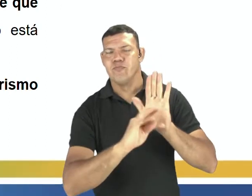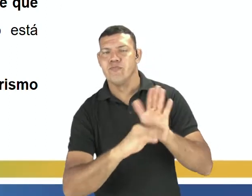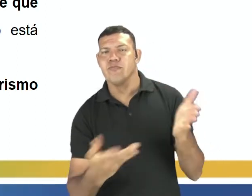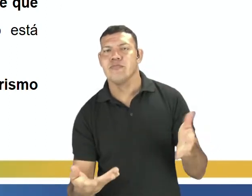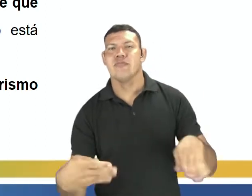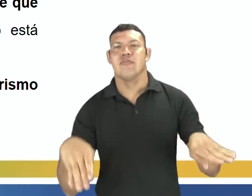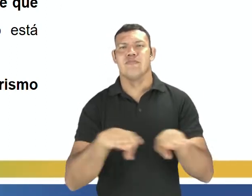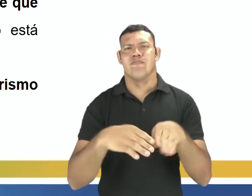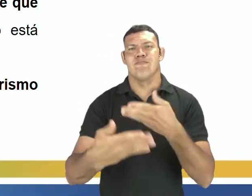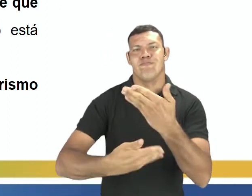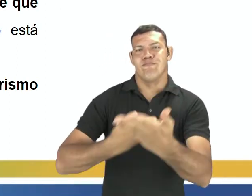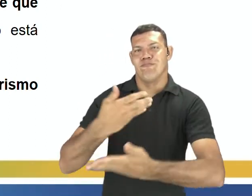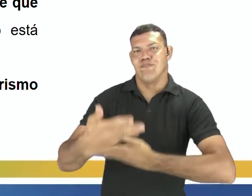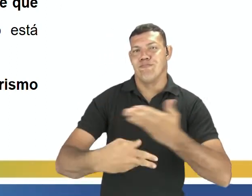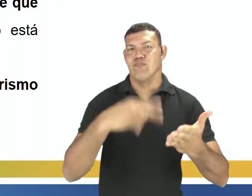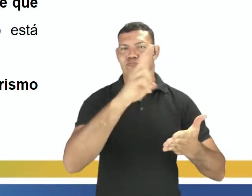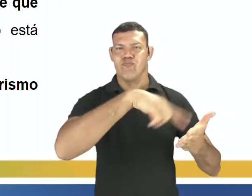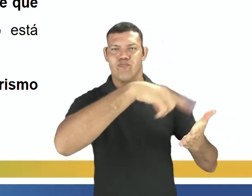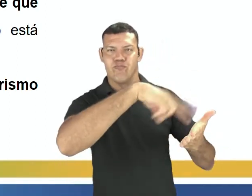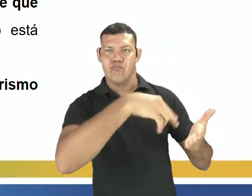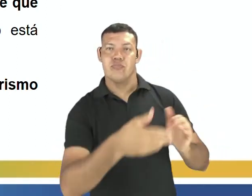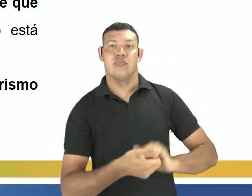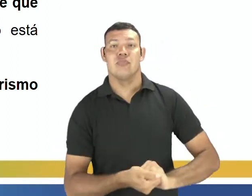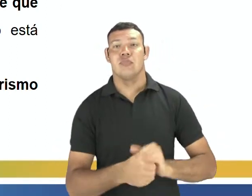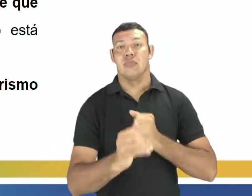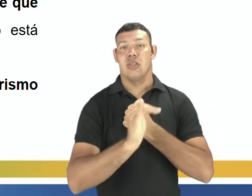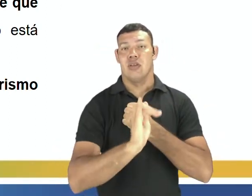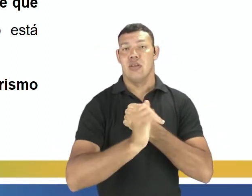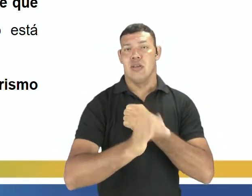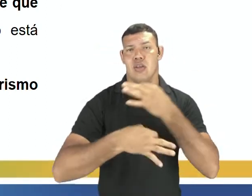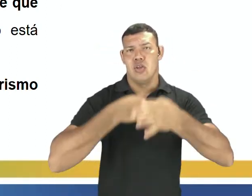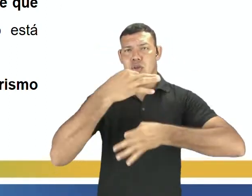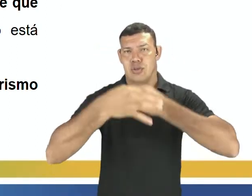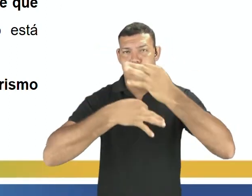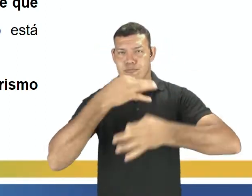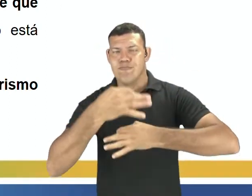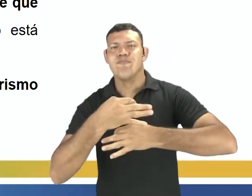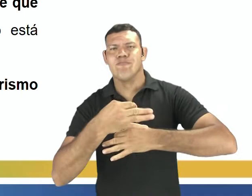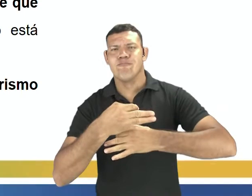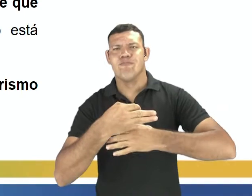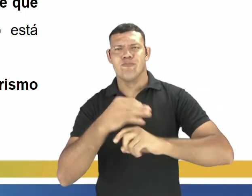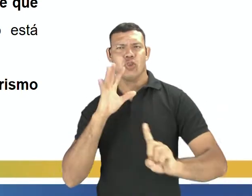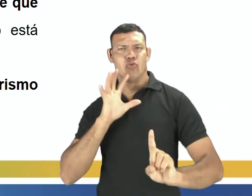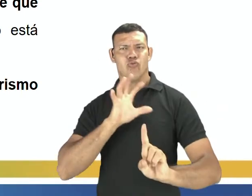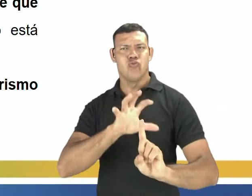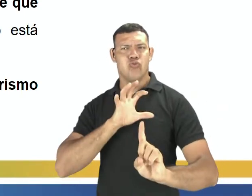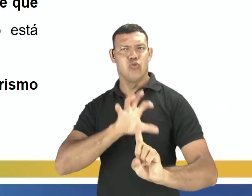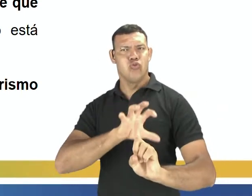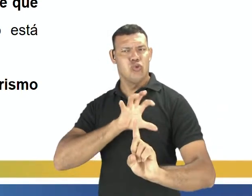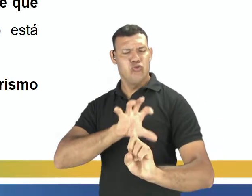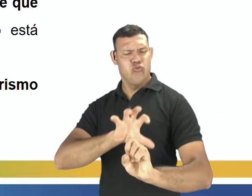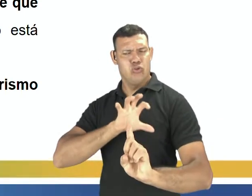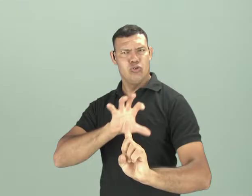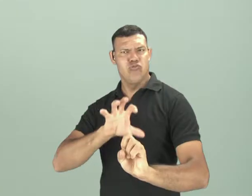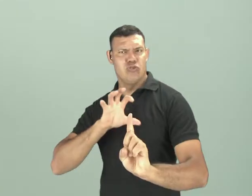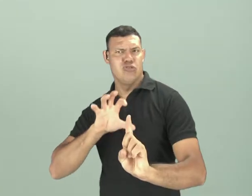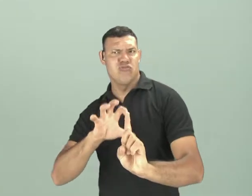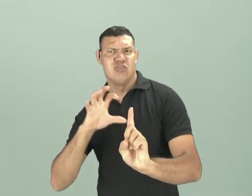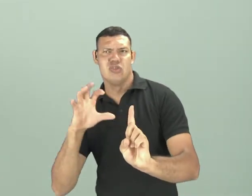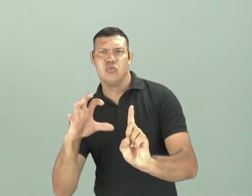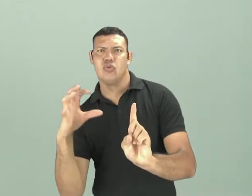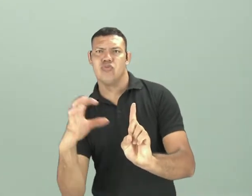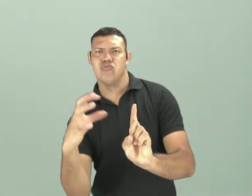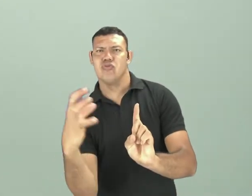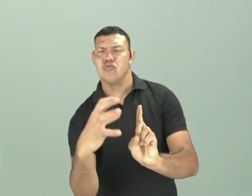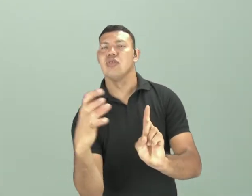e interagindo com o leitor. A crônica argumentativa também procura convencer, ou seja, ele vai pegar aquele fato do